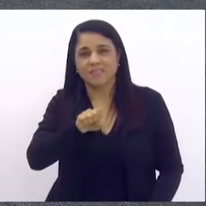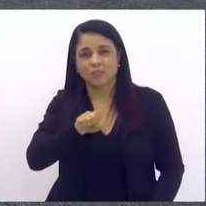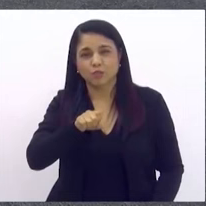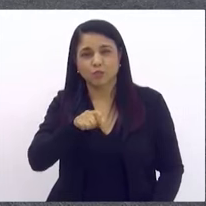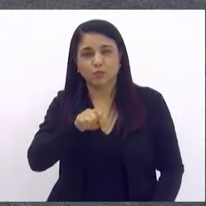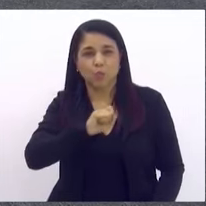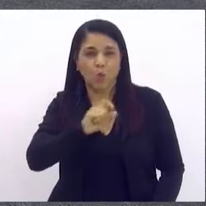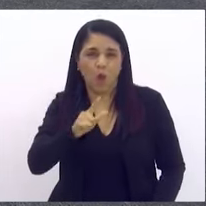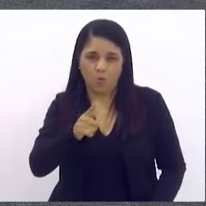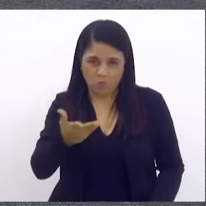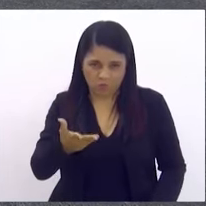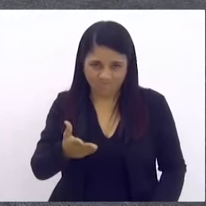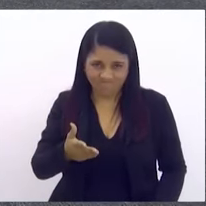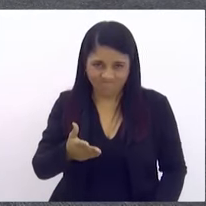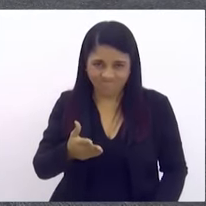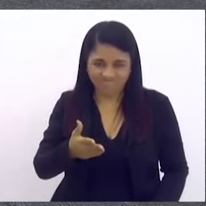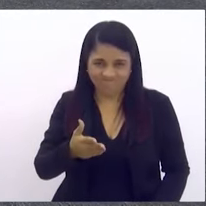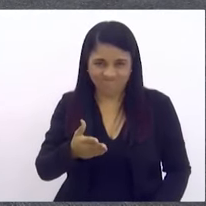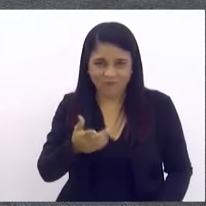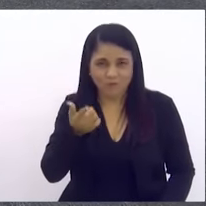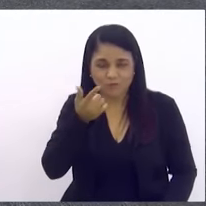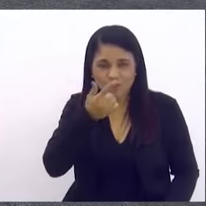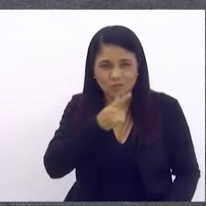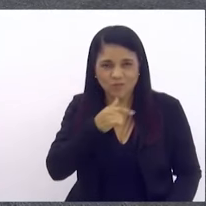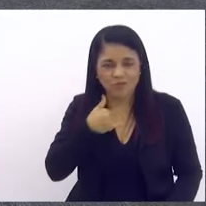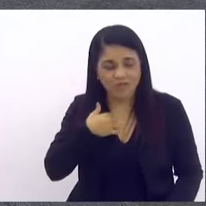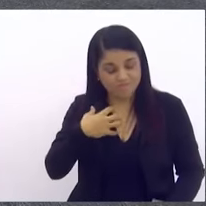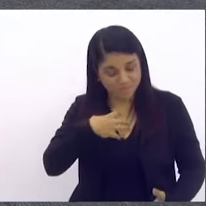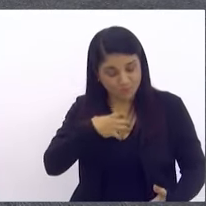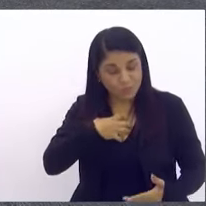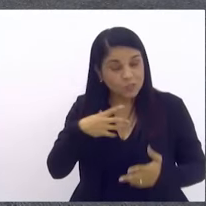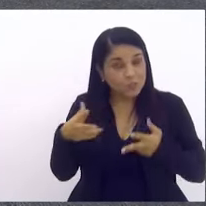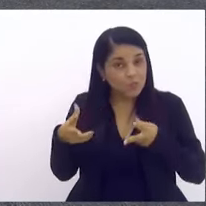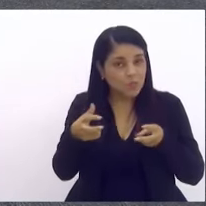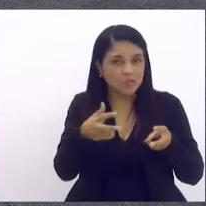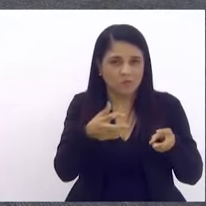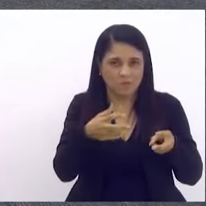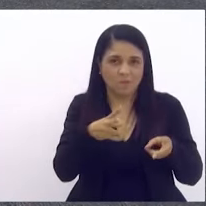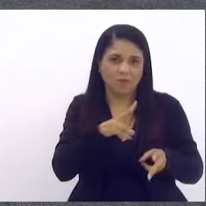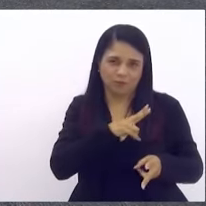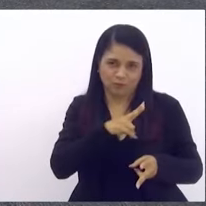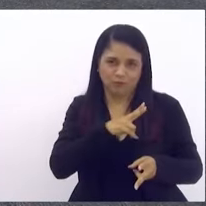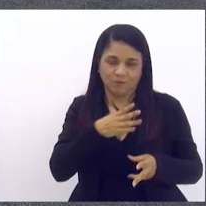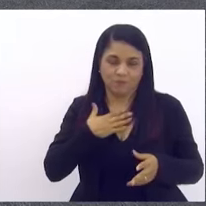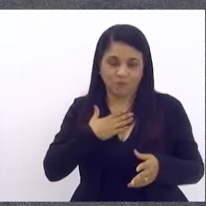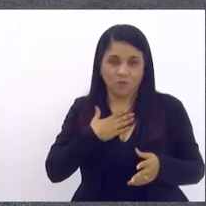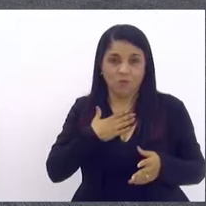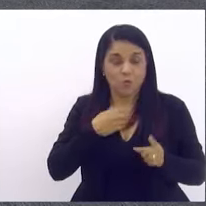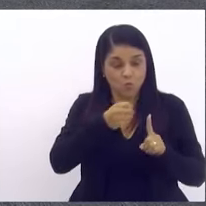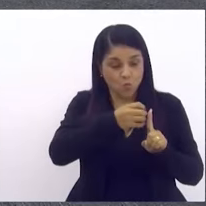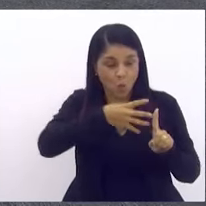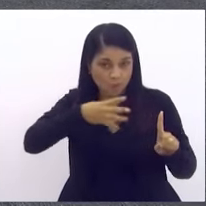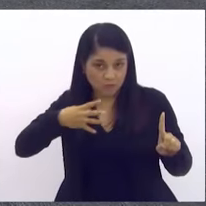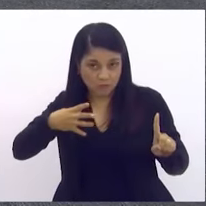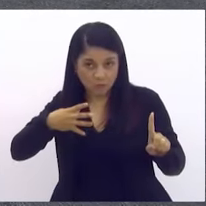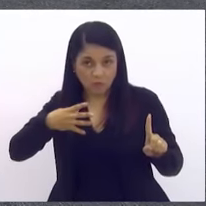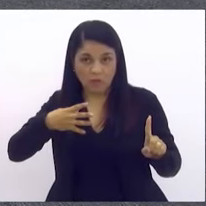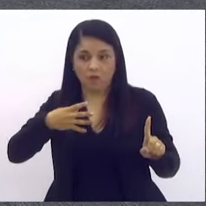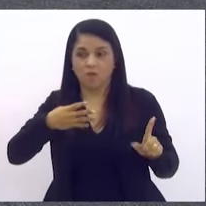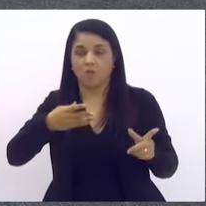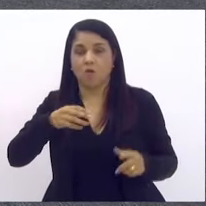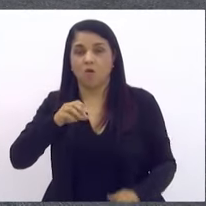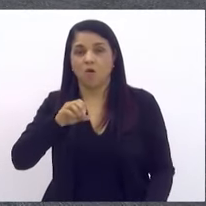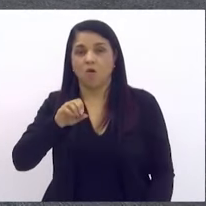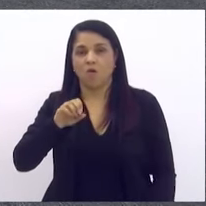tenho é uma pura impressão que eu vejo à minha volta enquanto os homosexuais cresceram em termos de